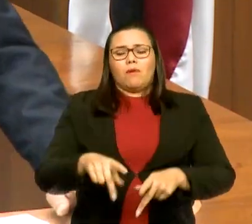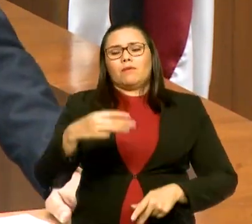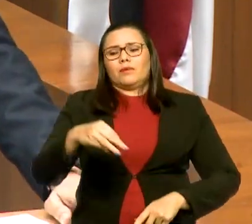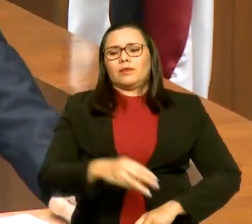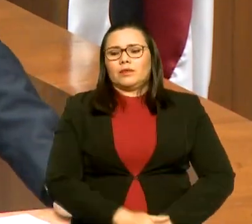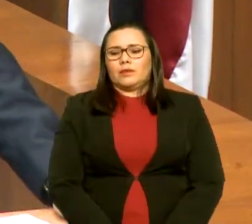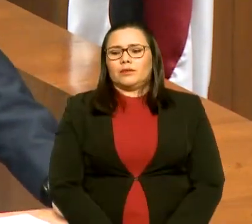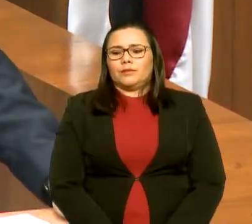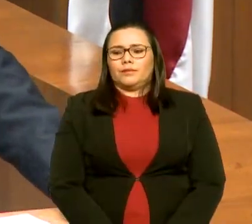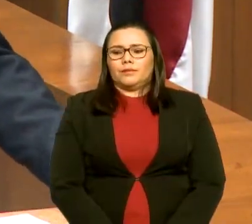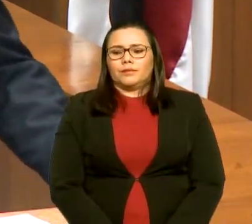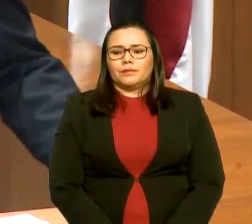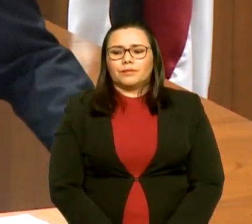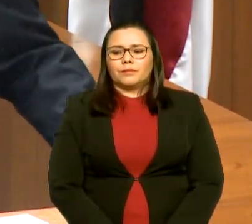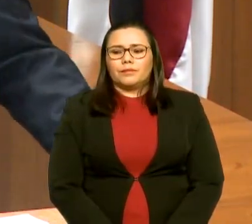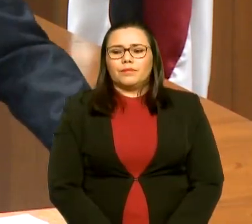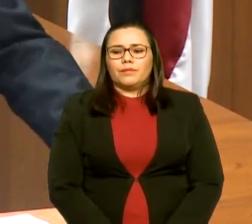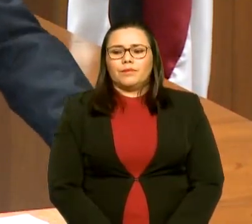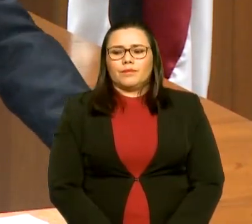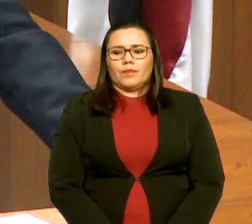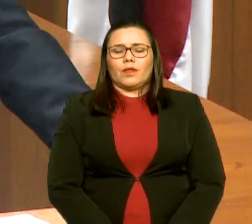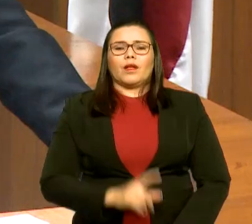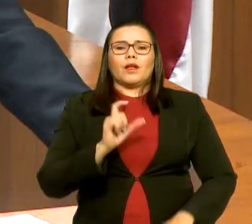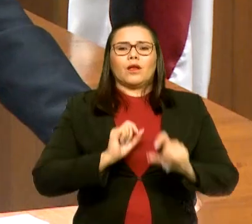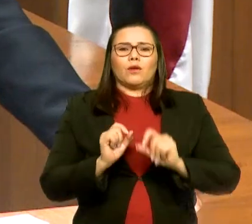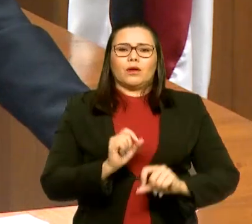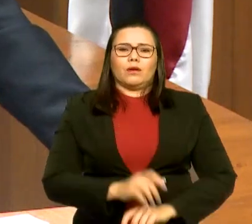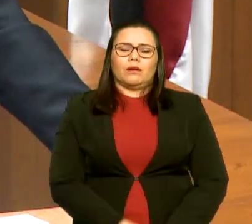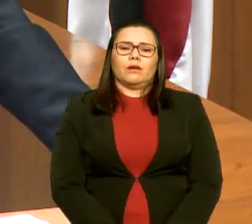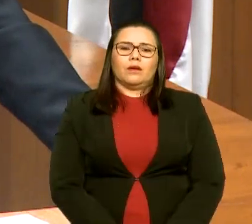mandato construído pela margem esquerda do Rio.